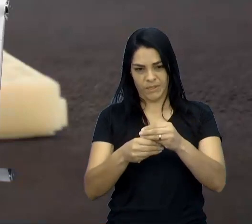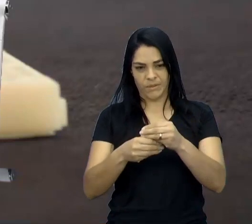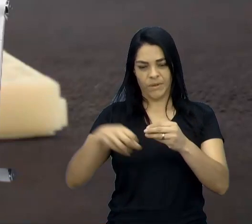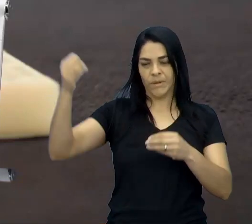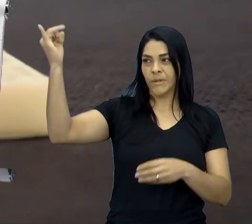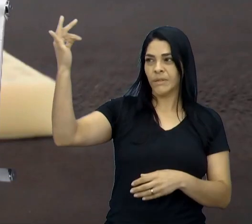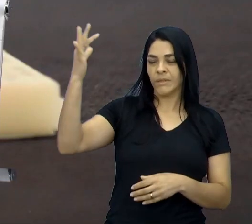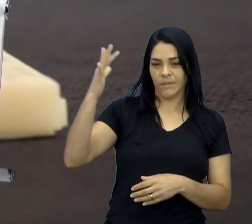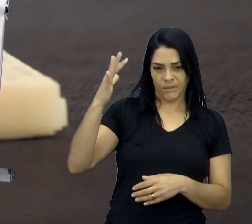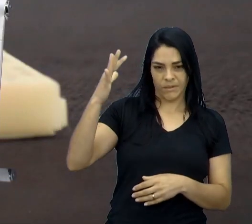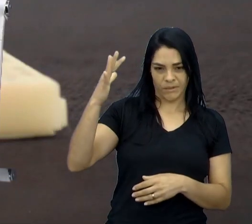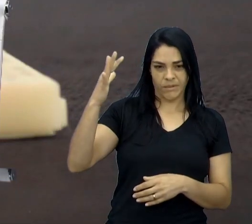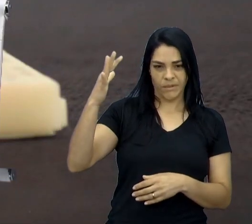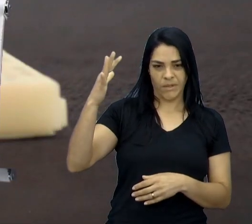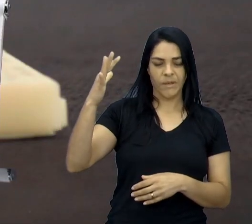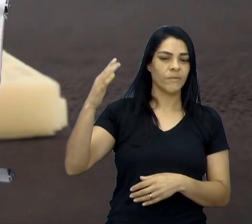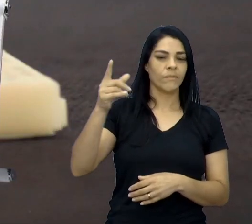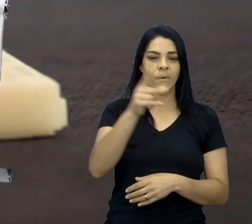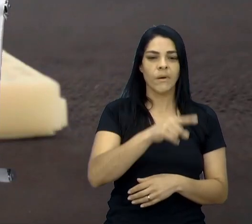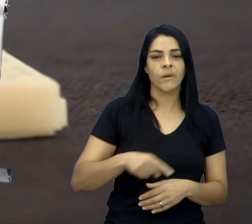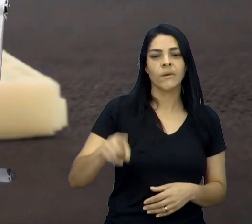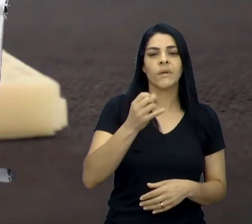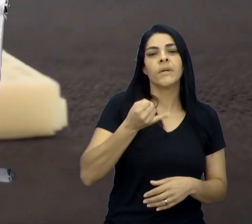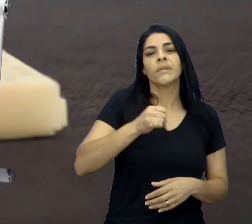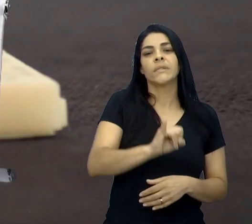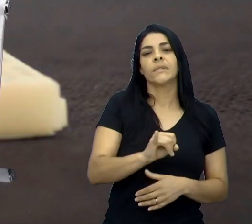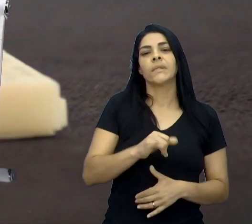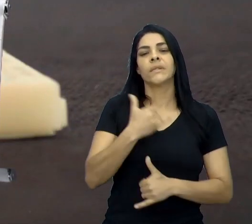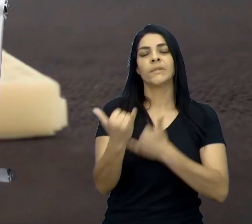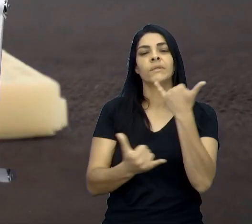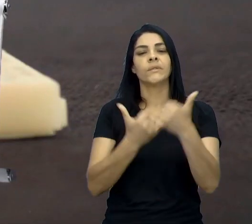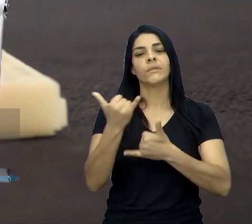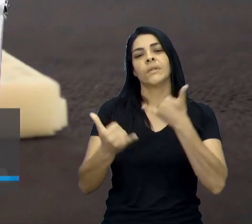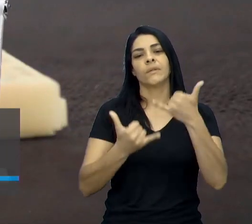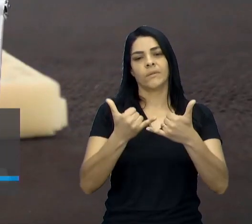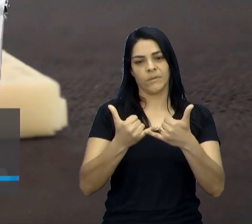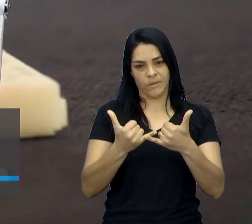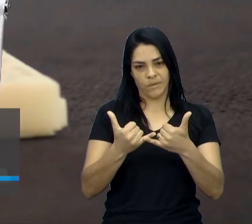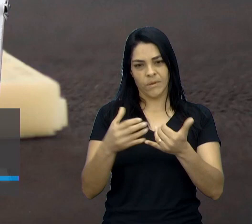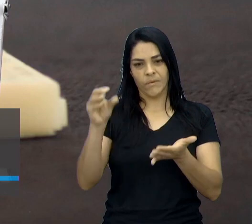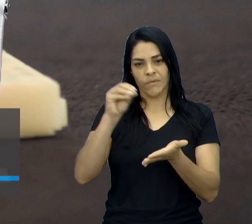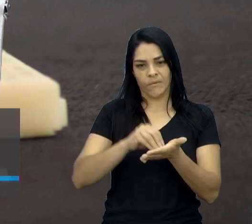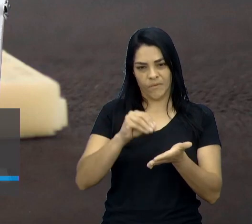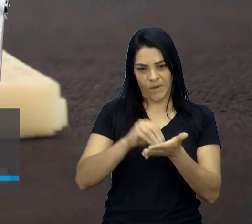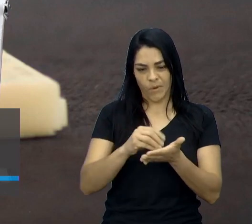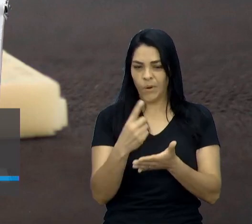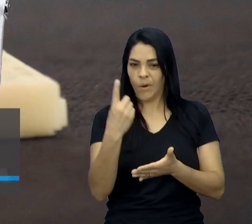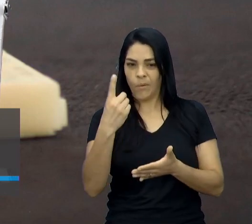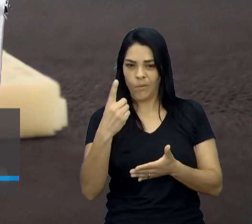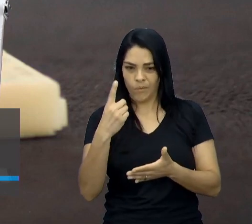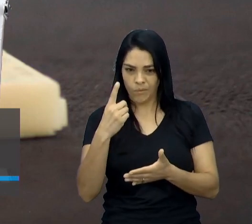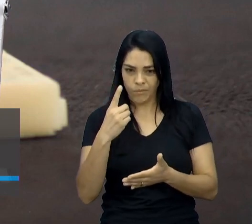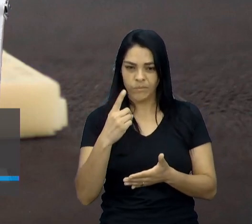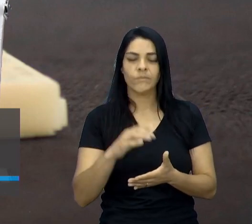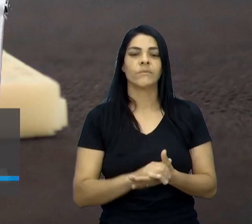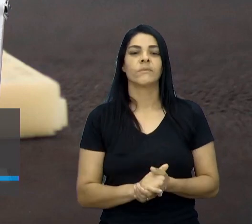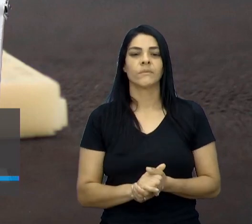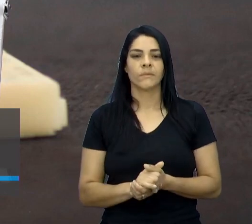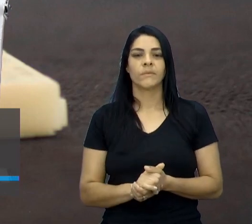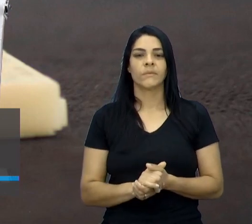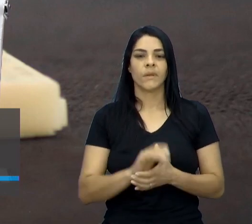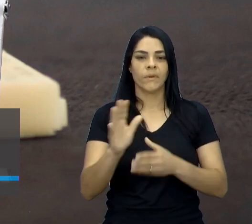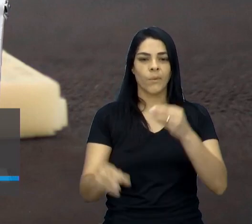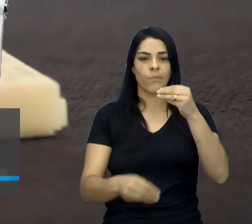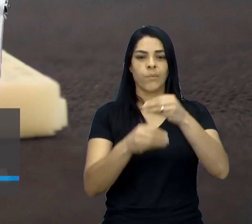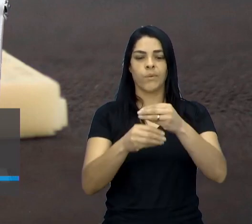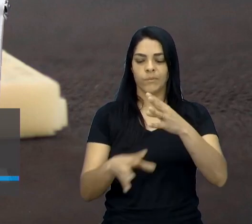é a rodada atual. Então, se você jogou, ela vai acrescentar um na próxima rodada e assim vai. Tá? É isso que significa